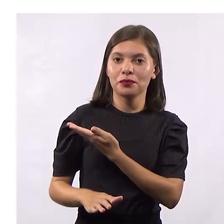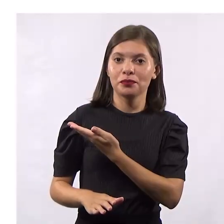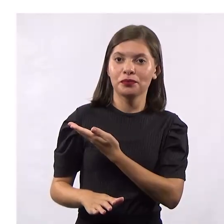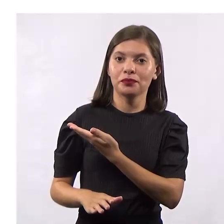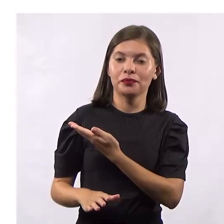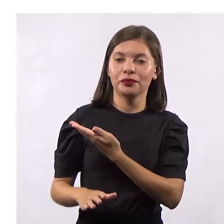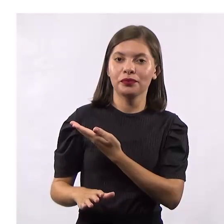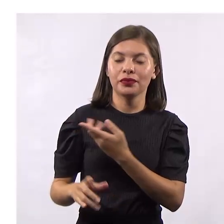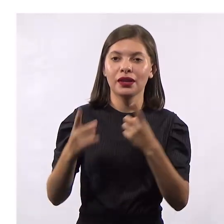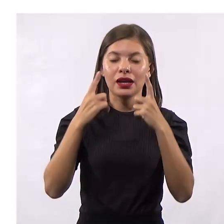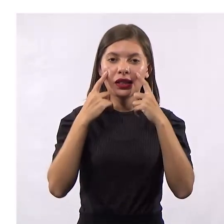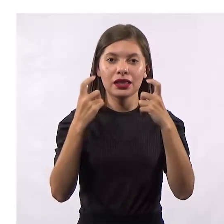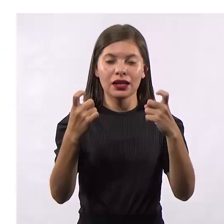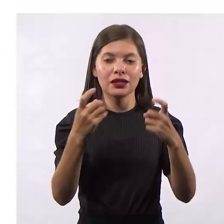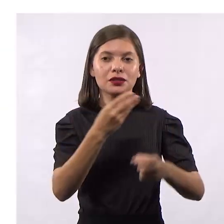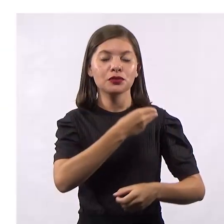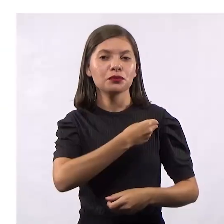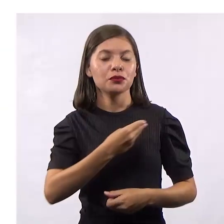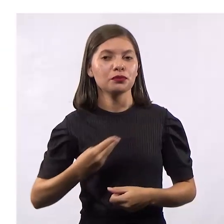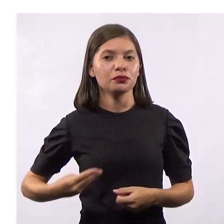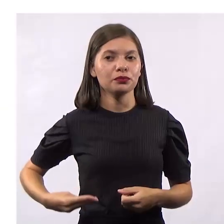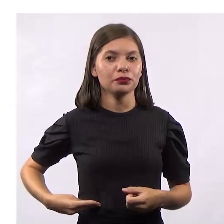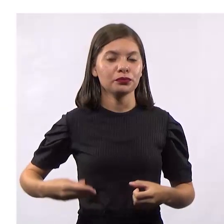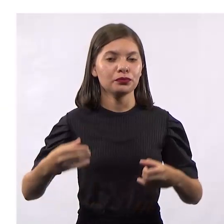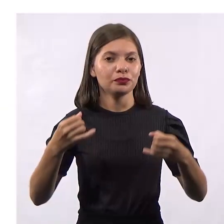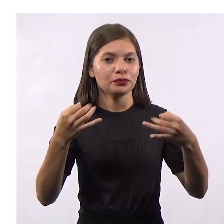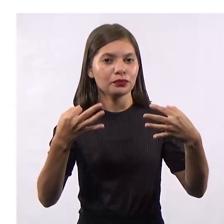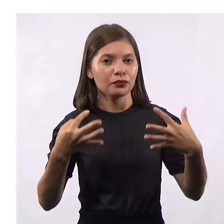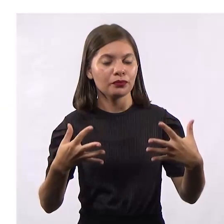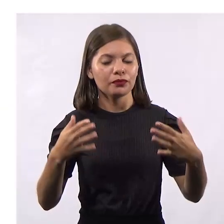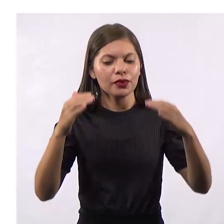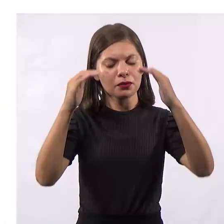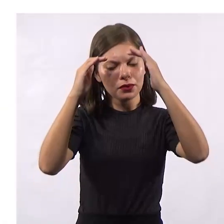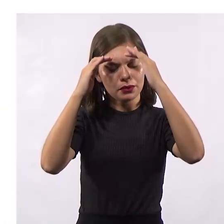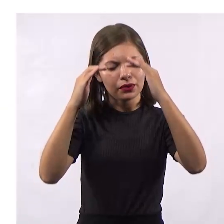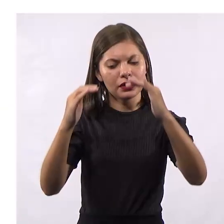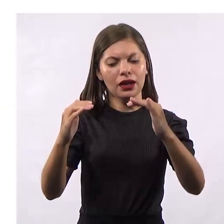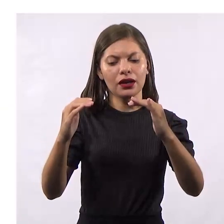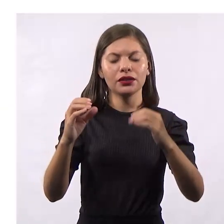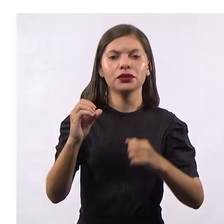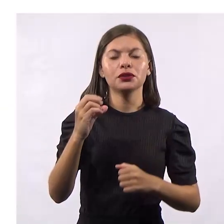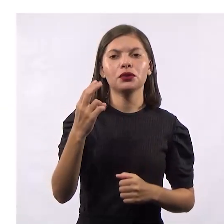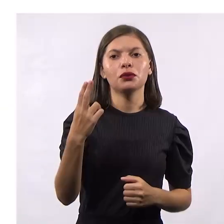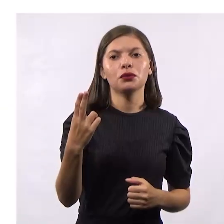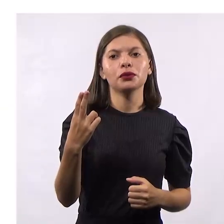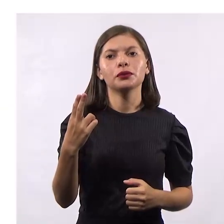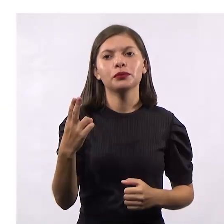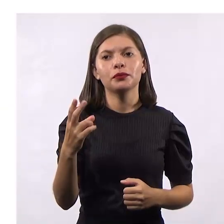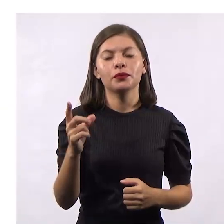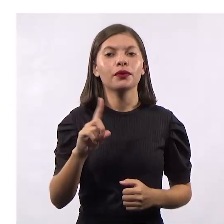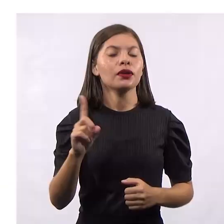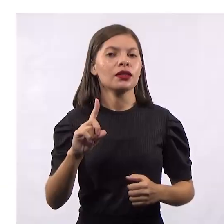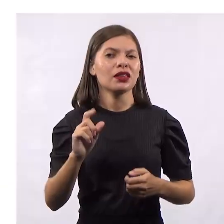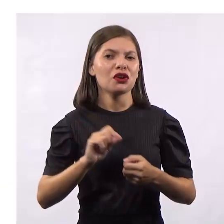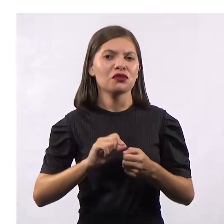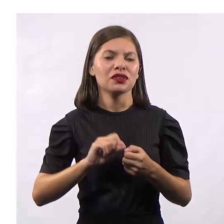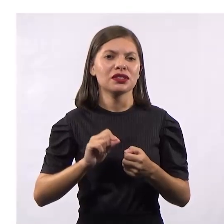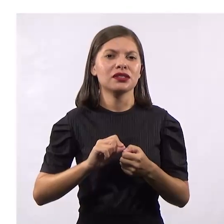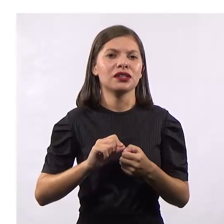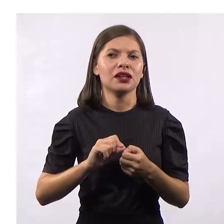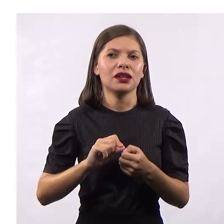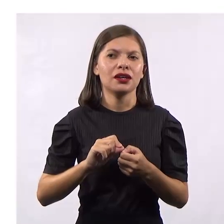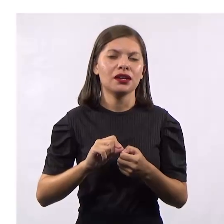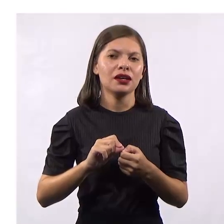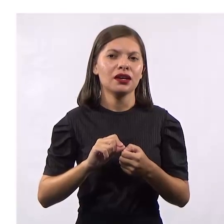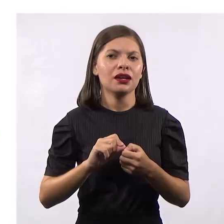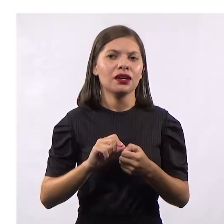famoso caso de interesse público justificado pela autoridade, né? ou também no não cumprimento